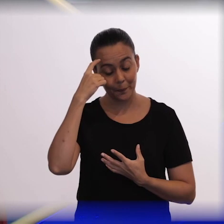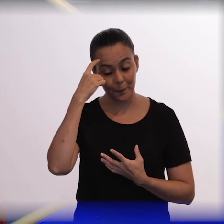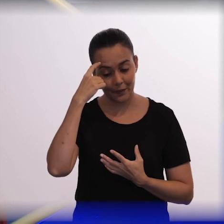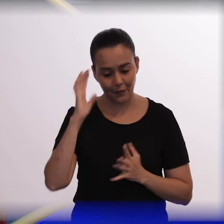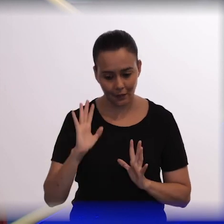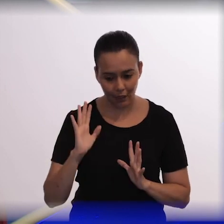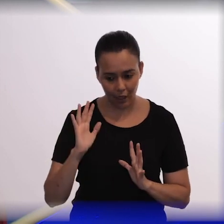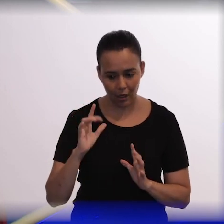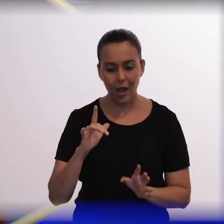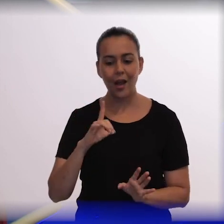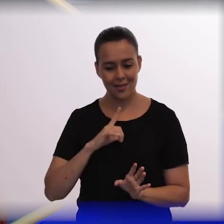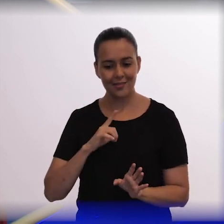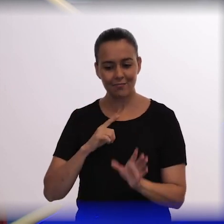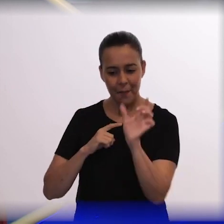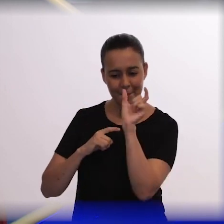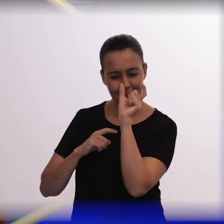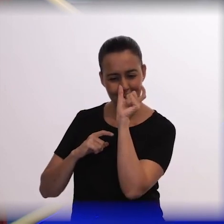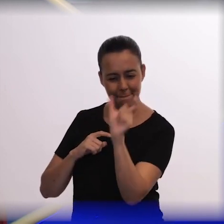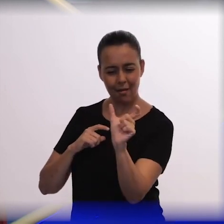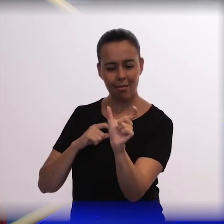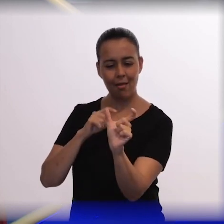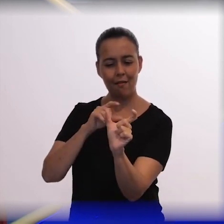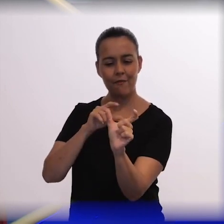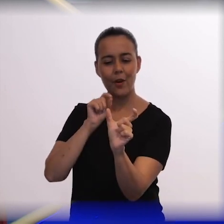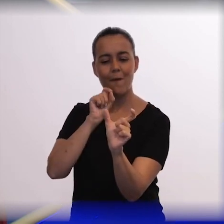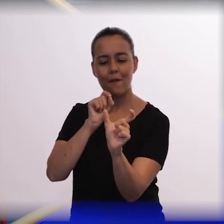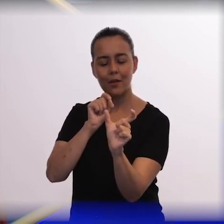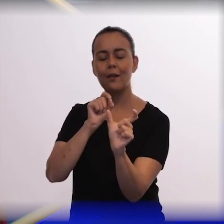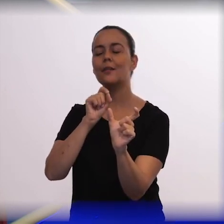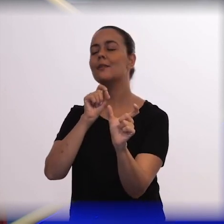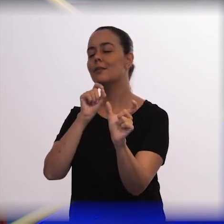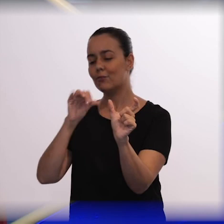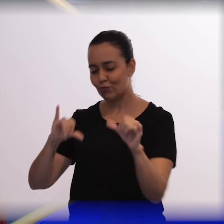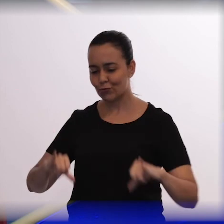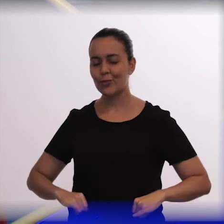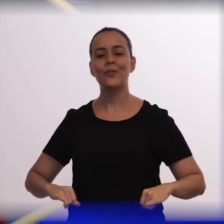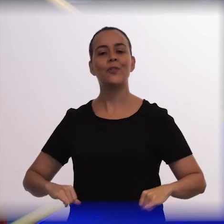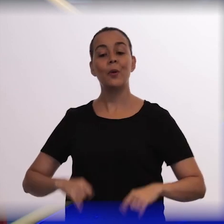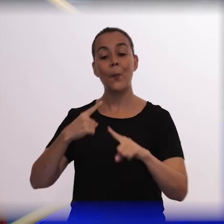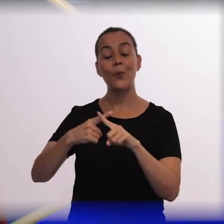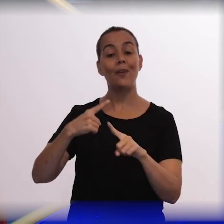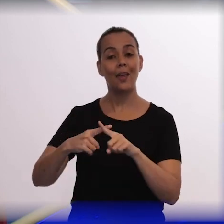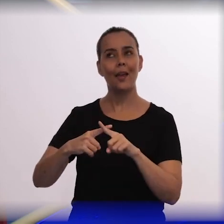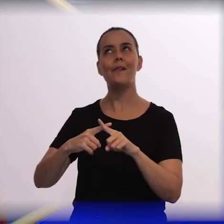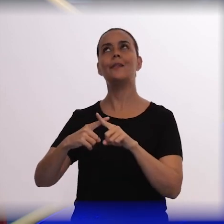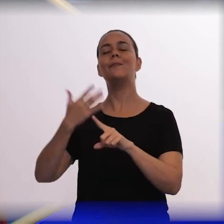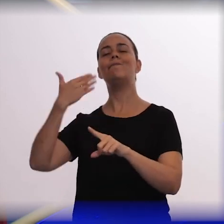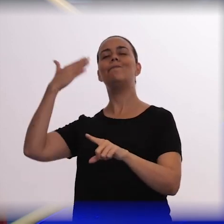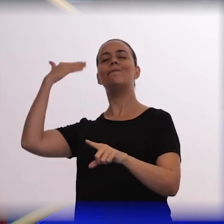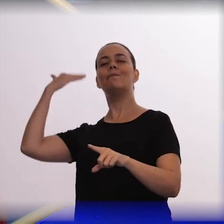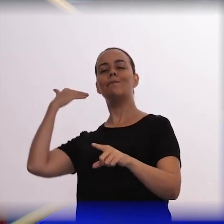encontrar palavras para falar da minha dor, que é o que eu estou chamando de sofrimento. O sofrimento, então,